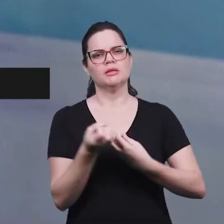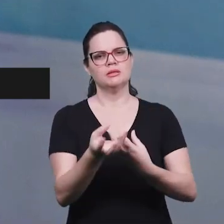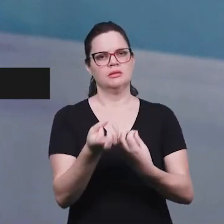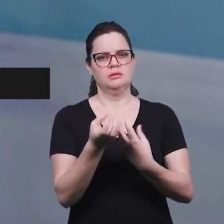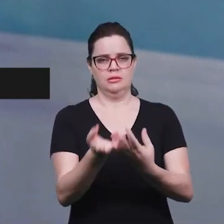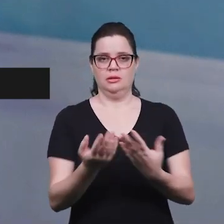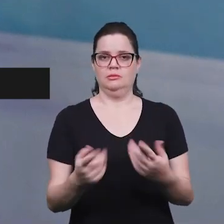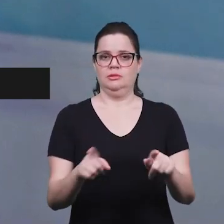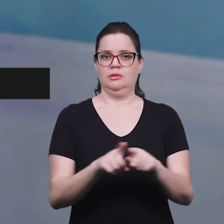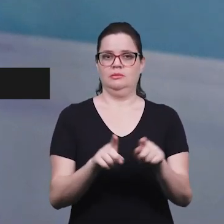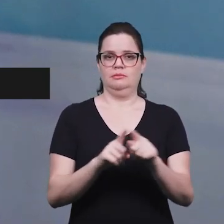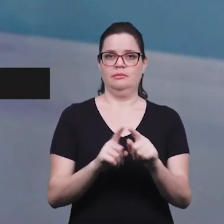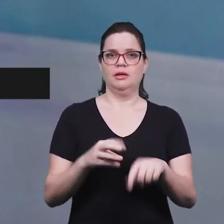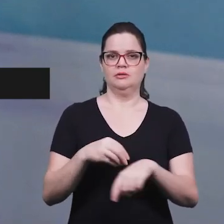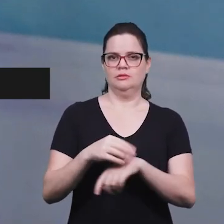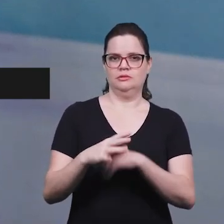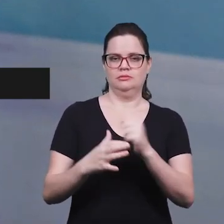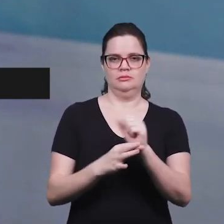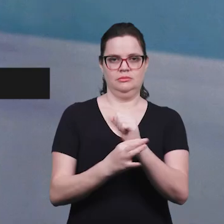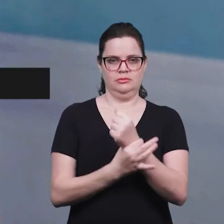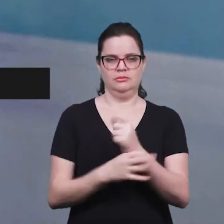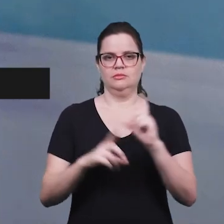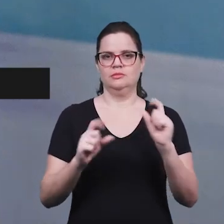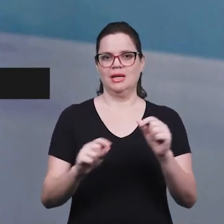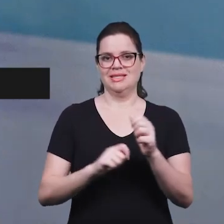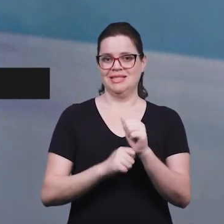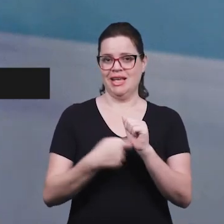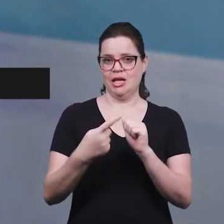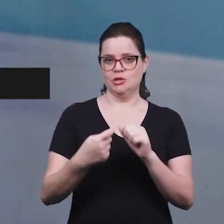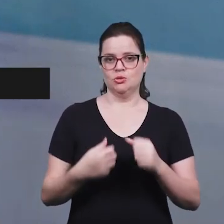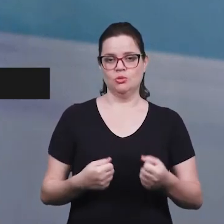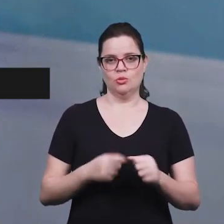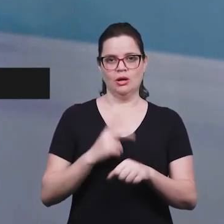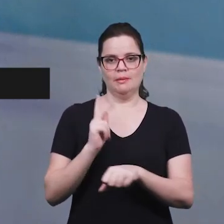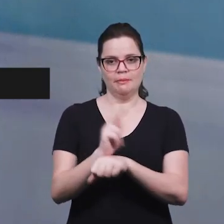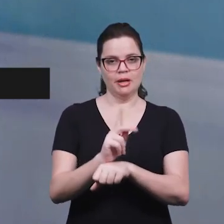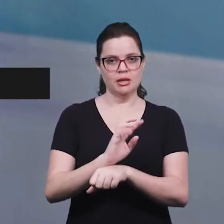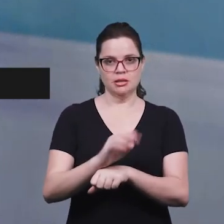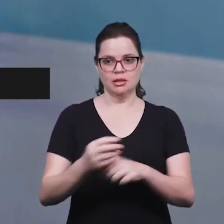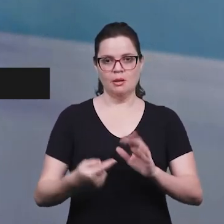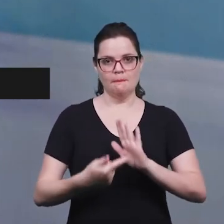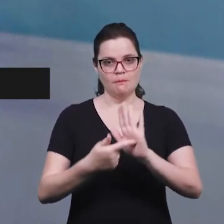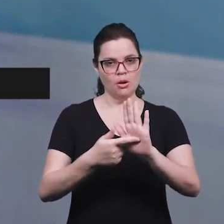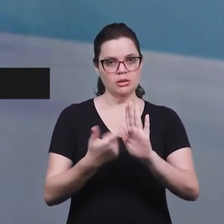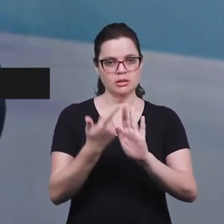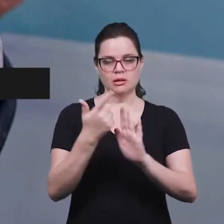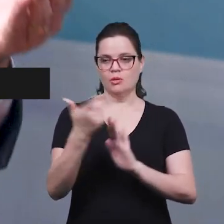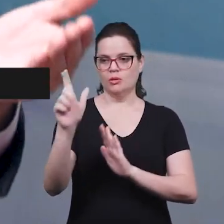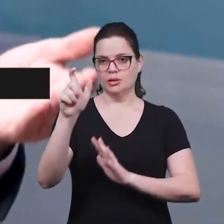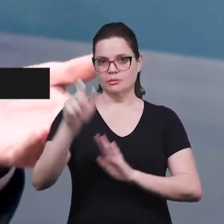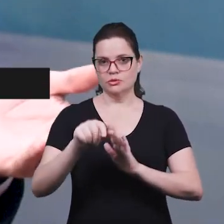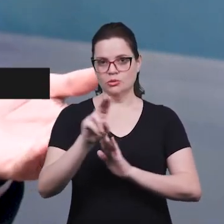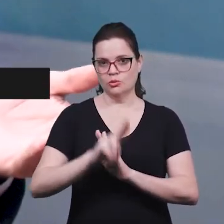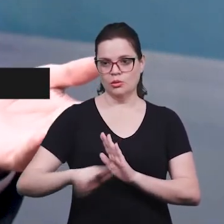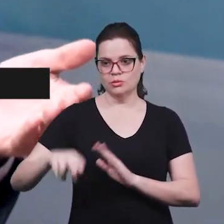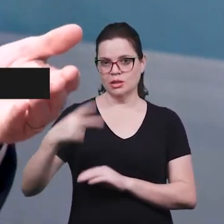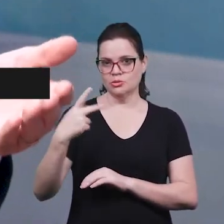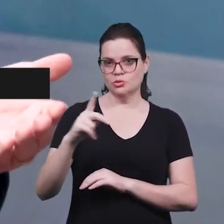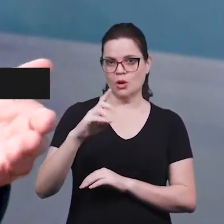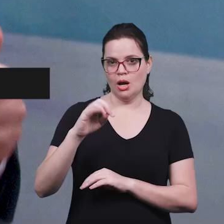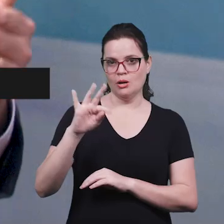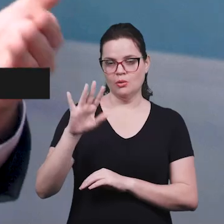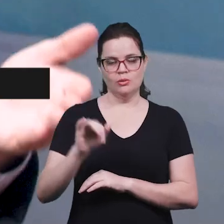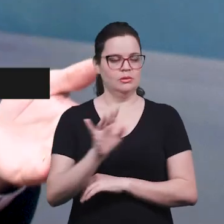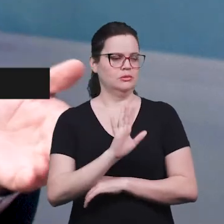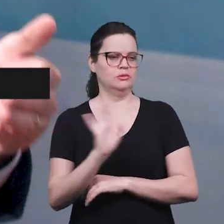oferecendo. E dicas de segurança, jamais compartilhe a sua senha, jamais deixe outra pessoa utilizar sua